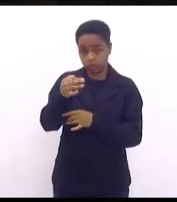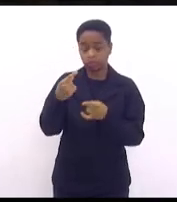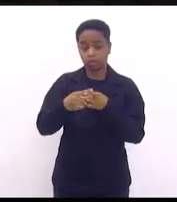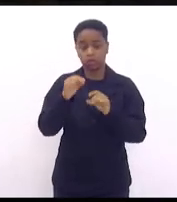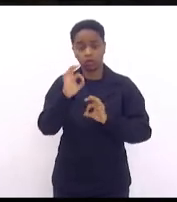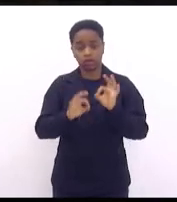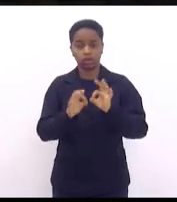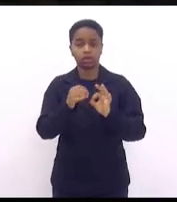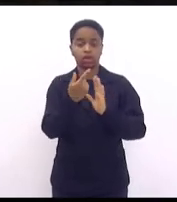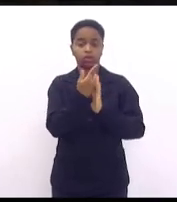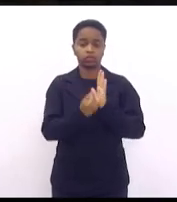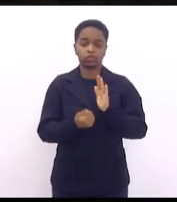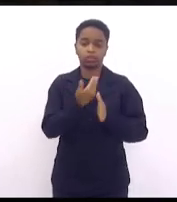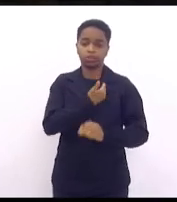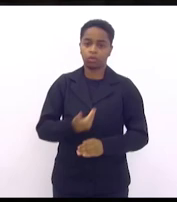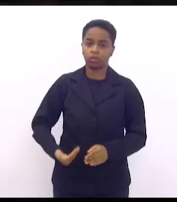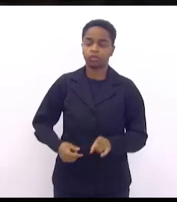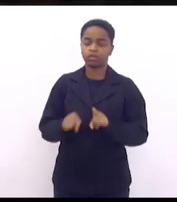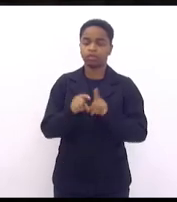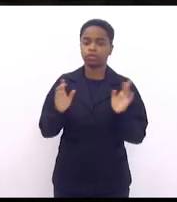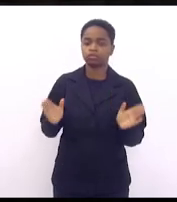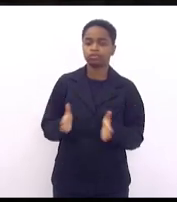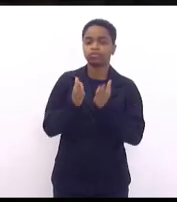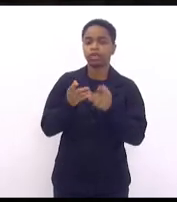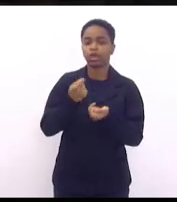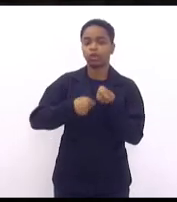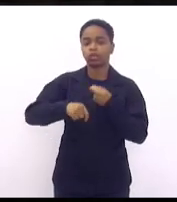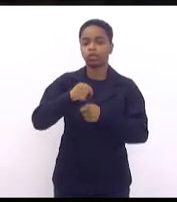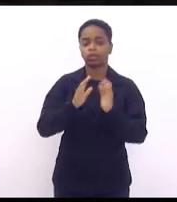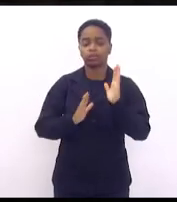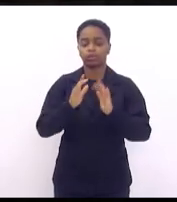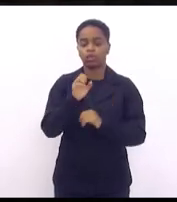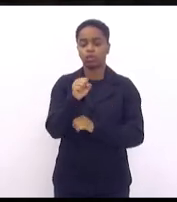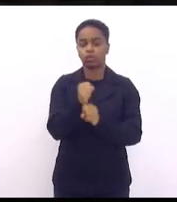públicos, o fomento à economia pelos próximos 8 anos.